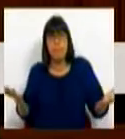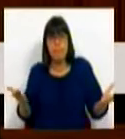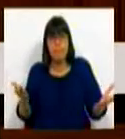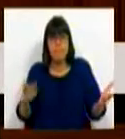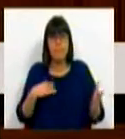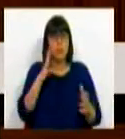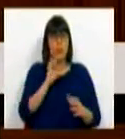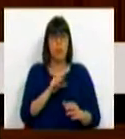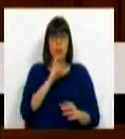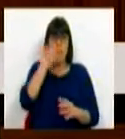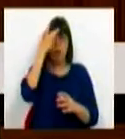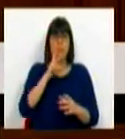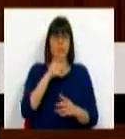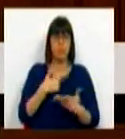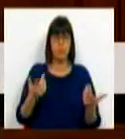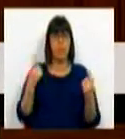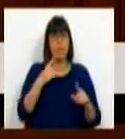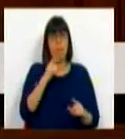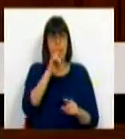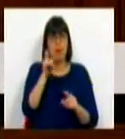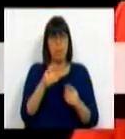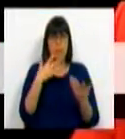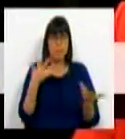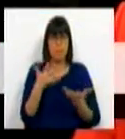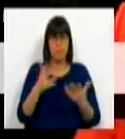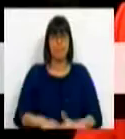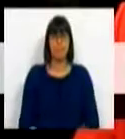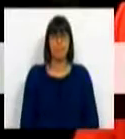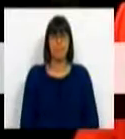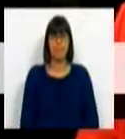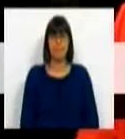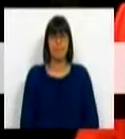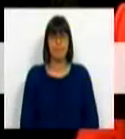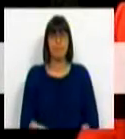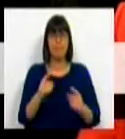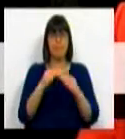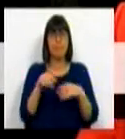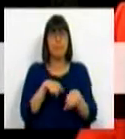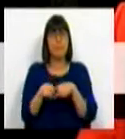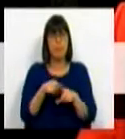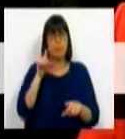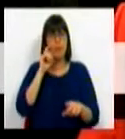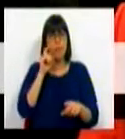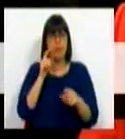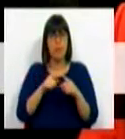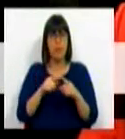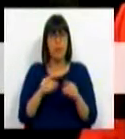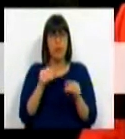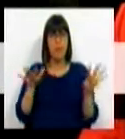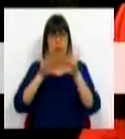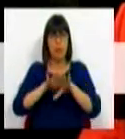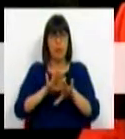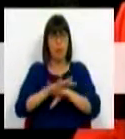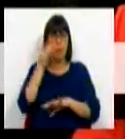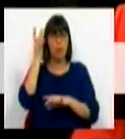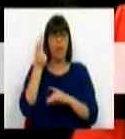Não consigo julgar. Era apenas uma pergunta subjetiva. E a nível de política de prevenção ao branqueamento de capitais,